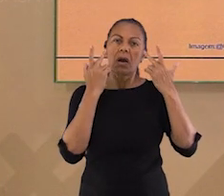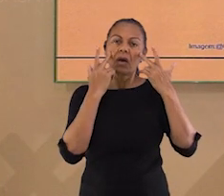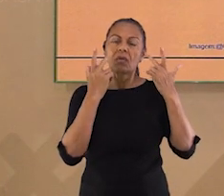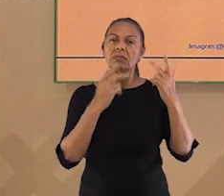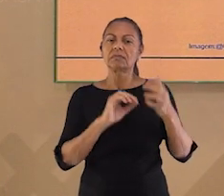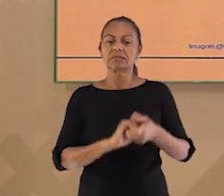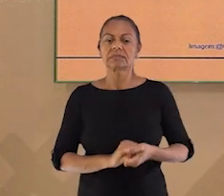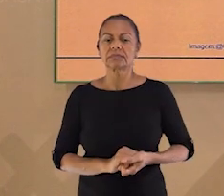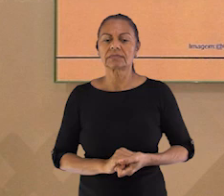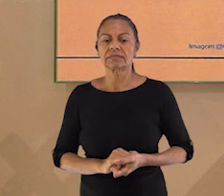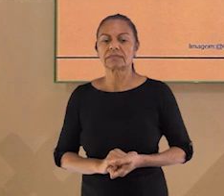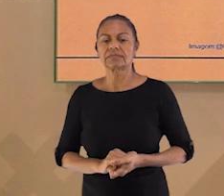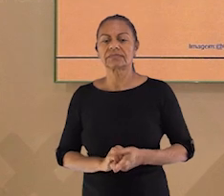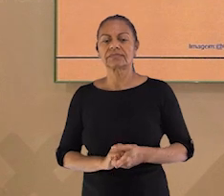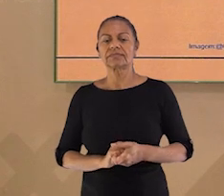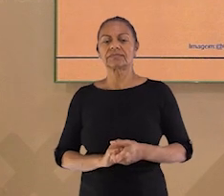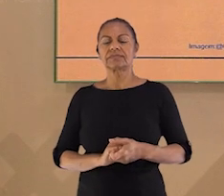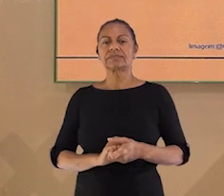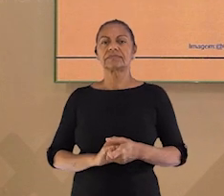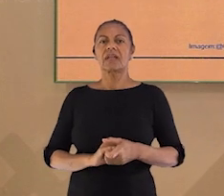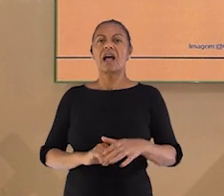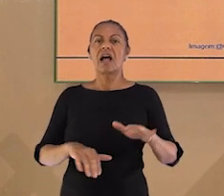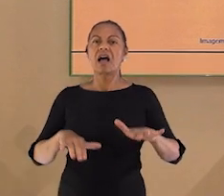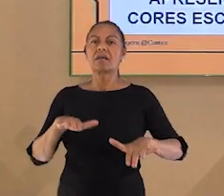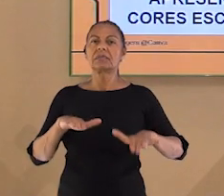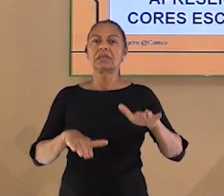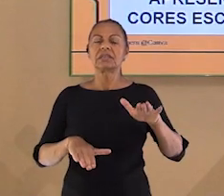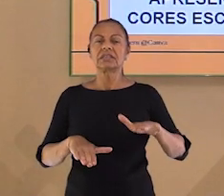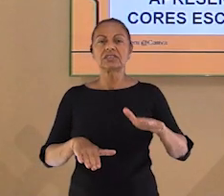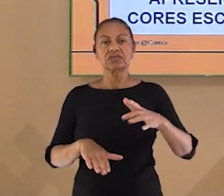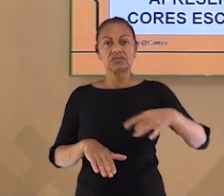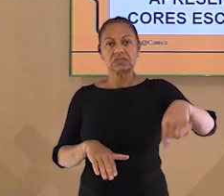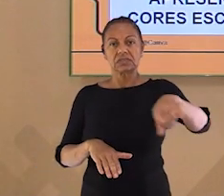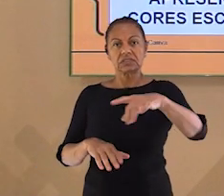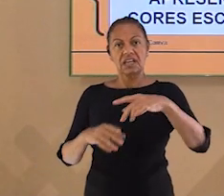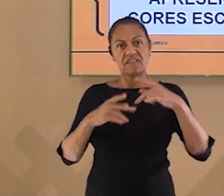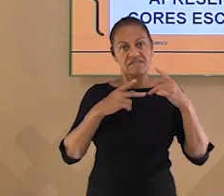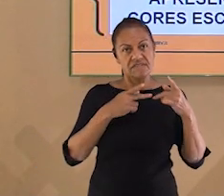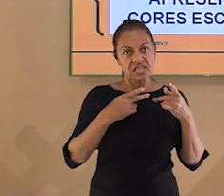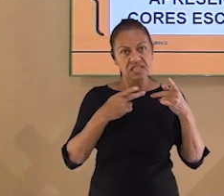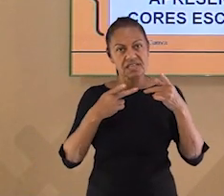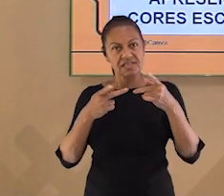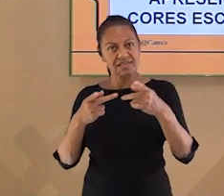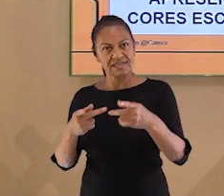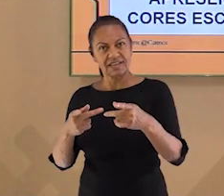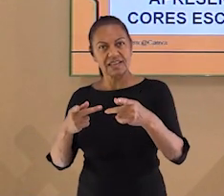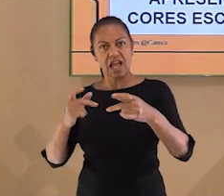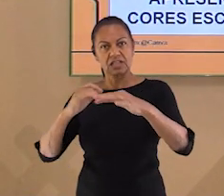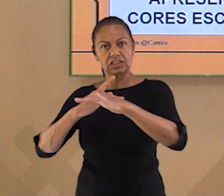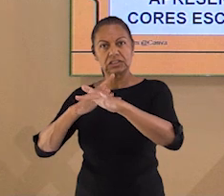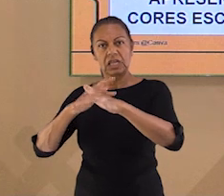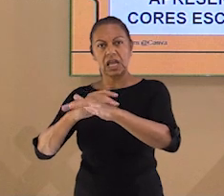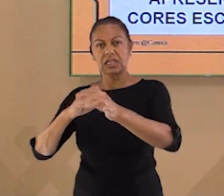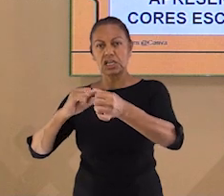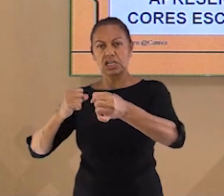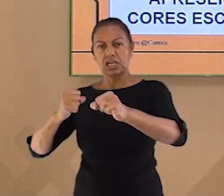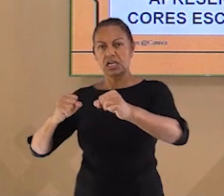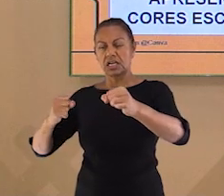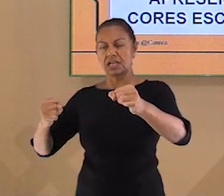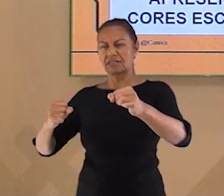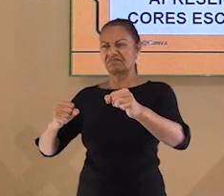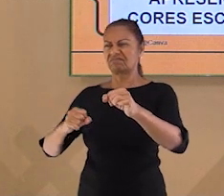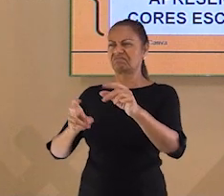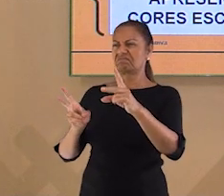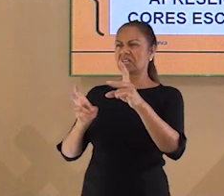quente do que as regiões vizinhas. Ao visitar uma cidade grande, você não vê tantas